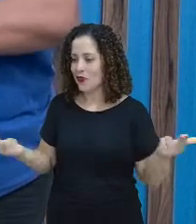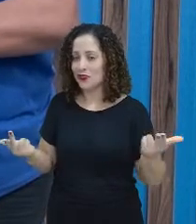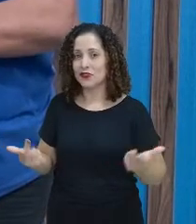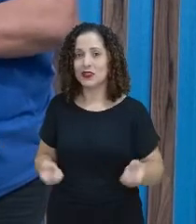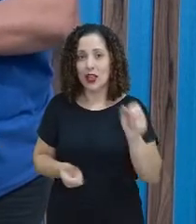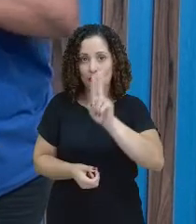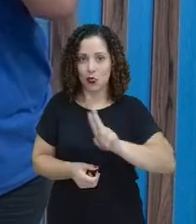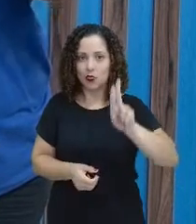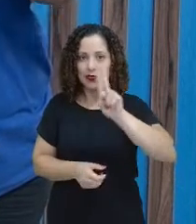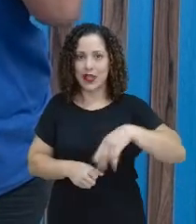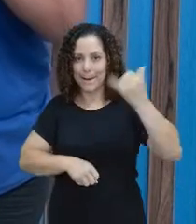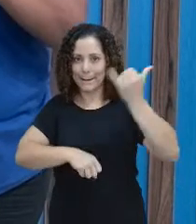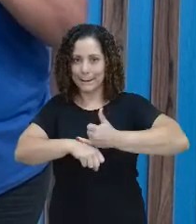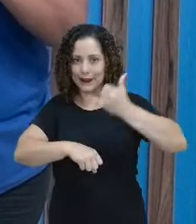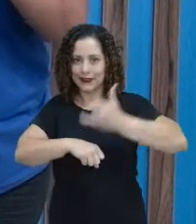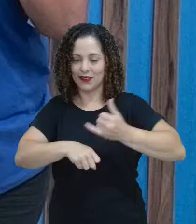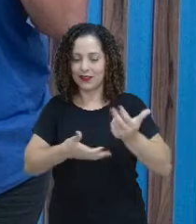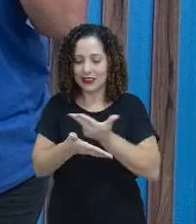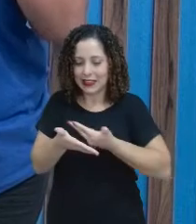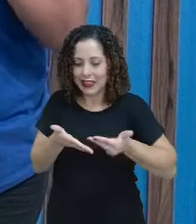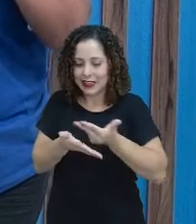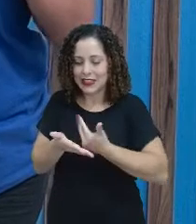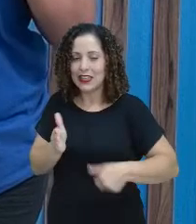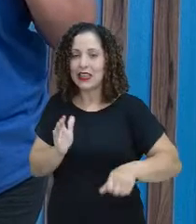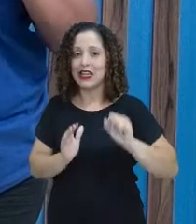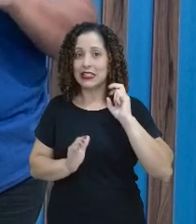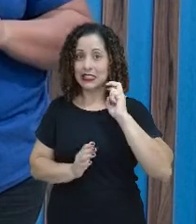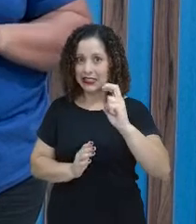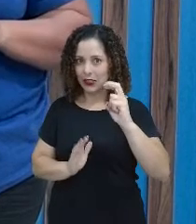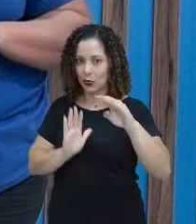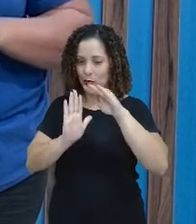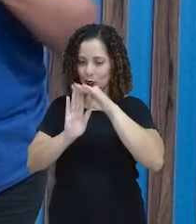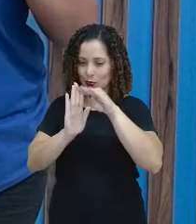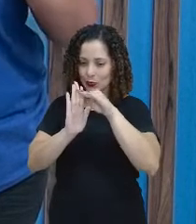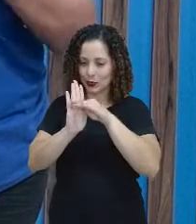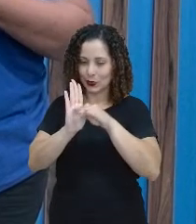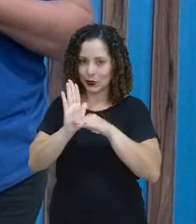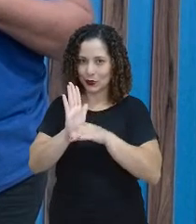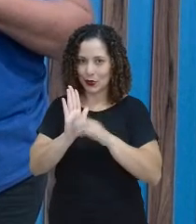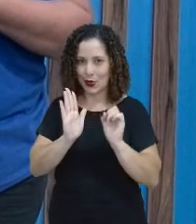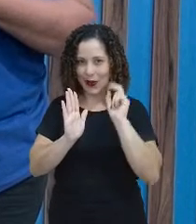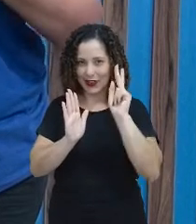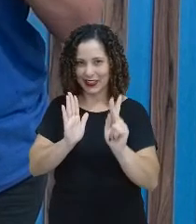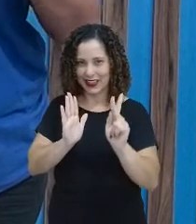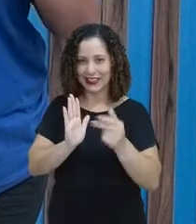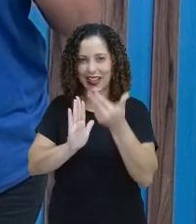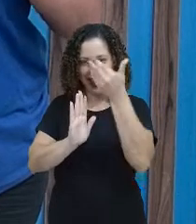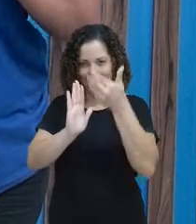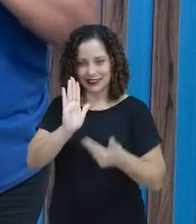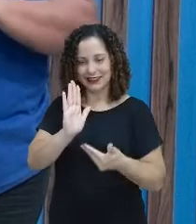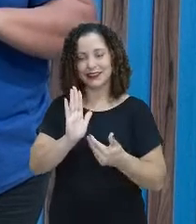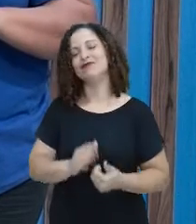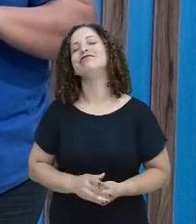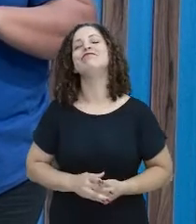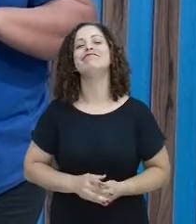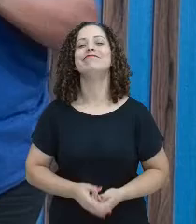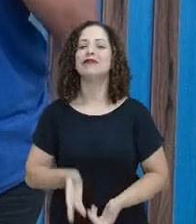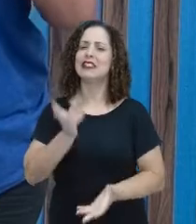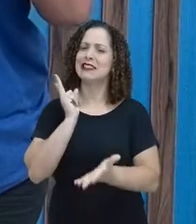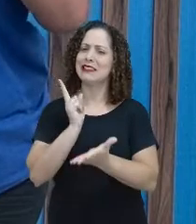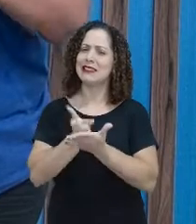de metais. Desenha e escreve o nome, tá? Faz essa lista. E, como